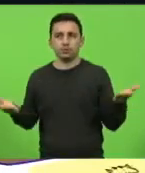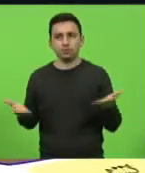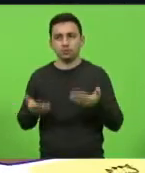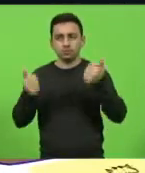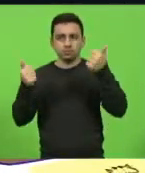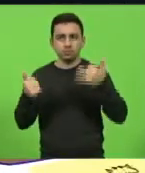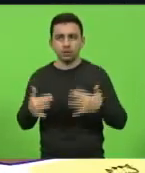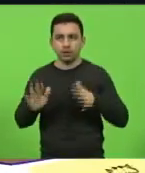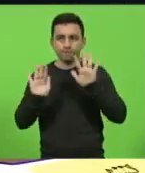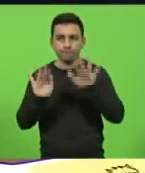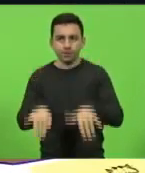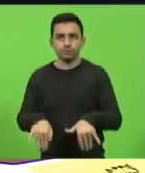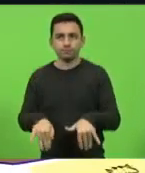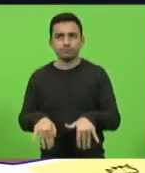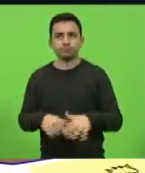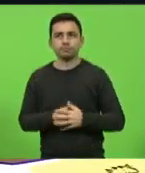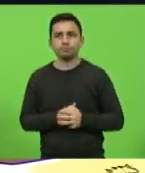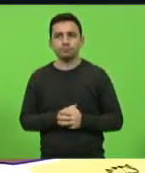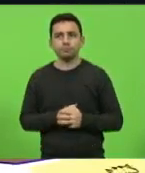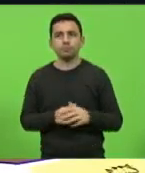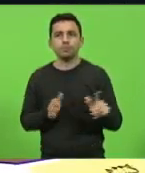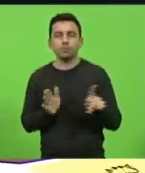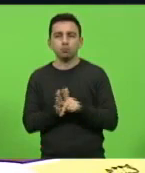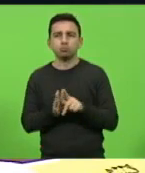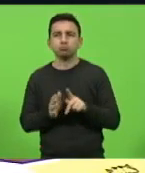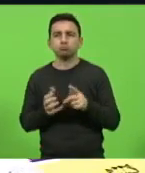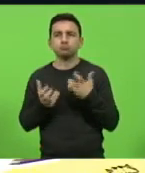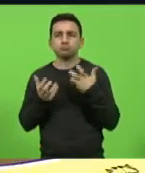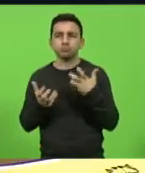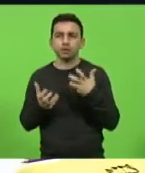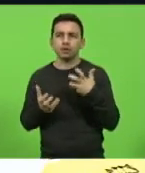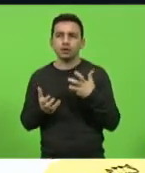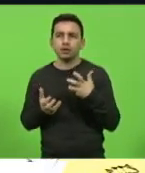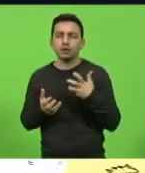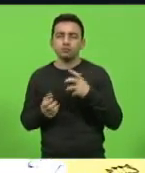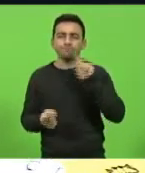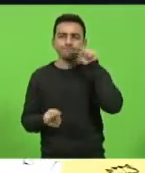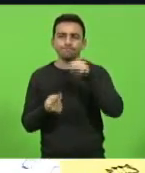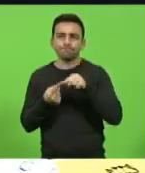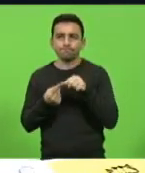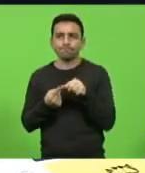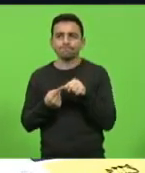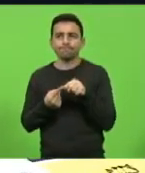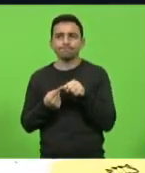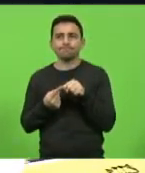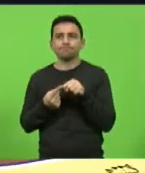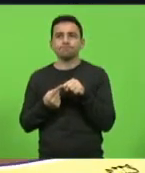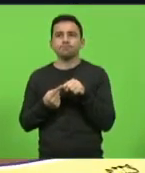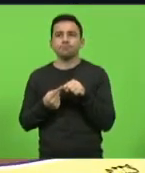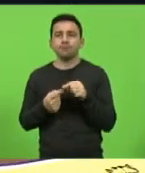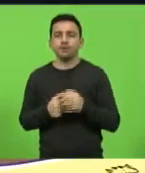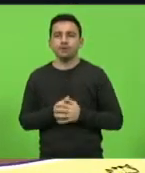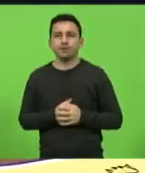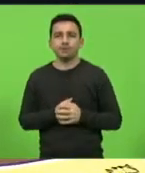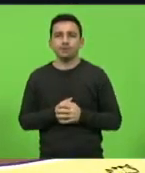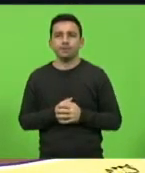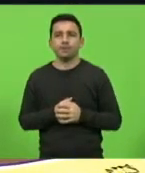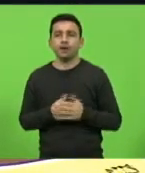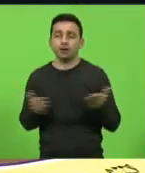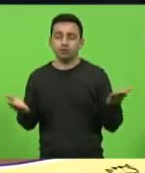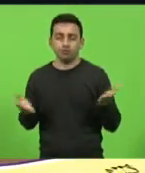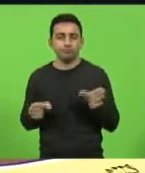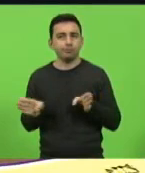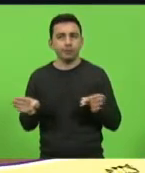parte final, buscando a objetividade que o momento requer.